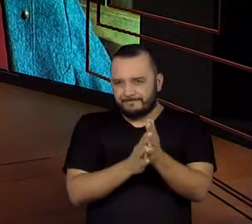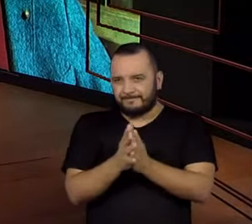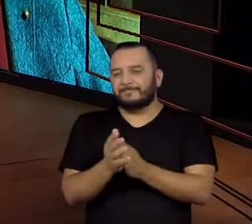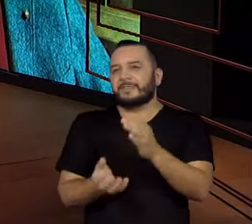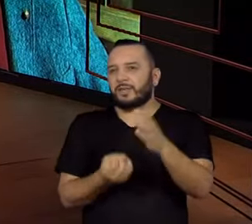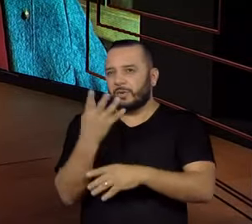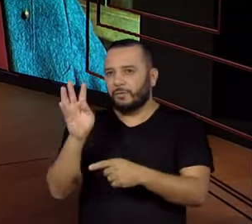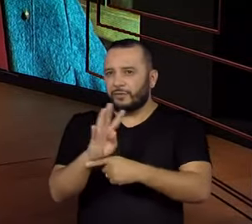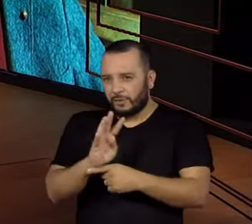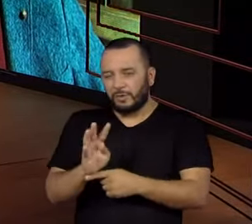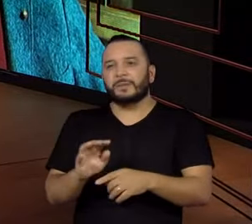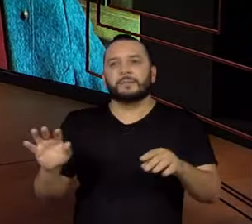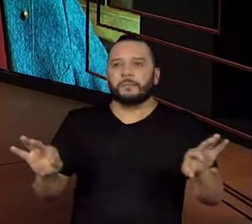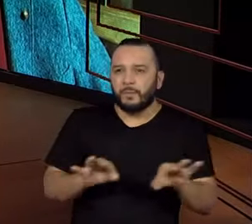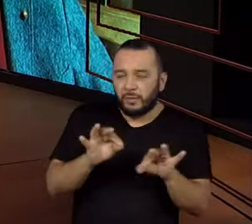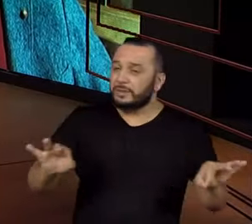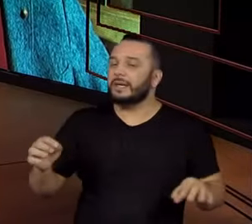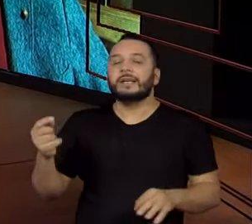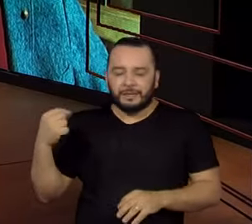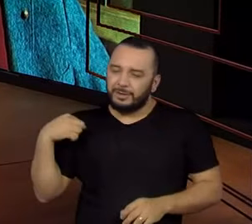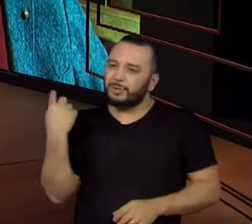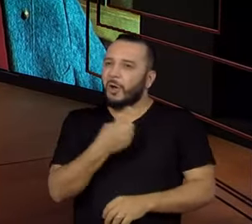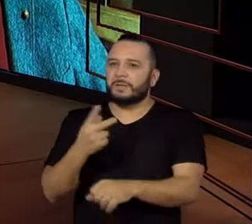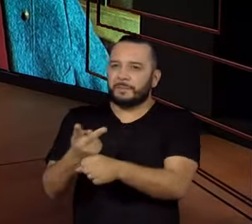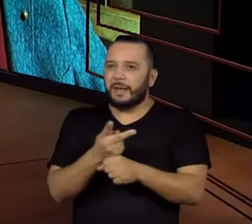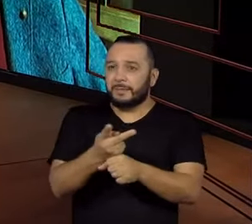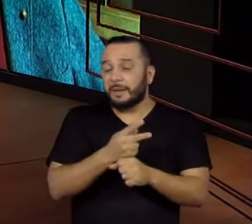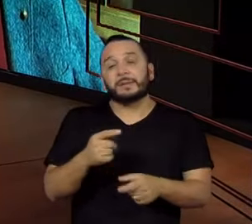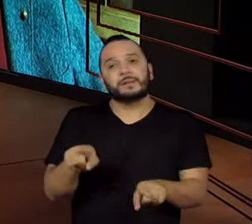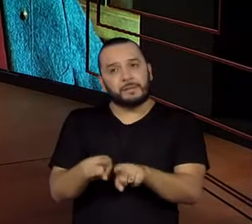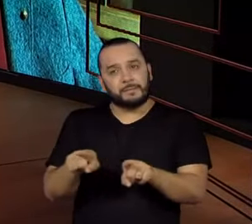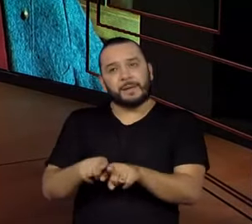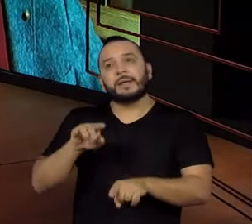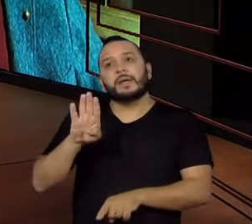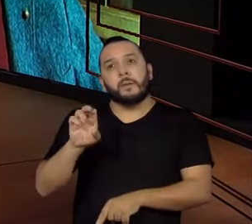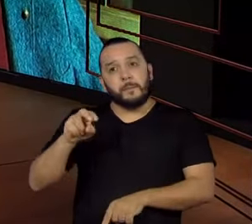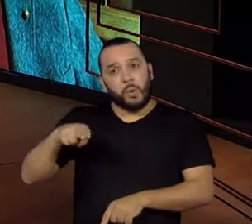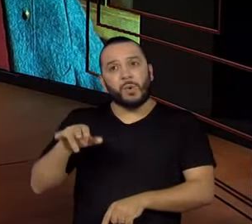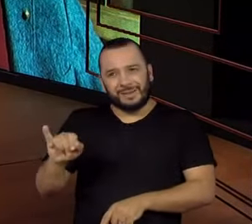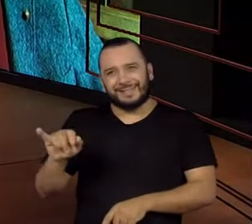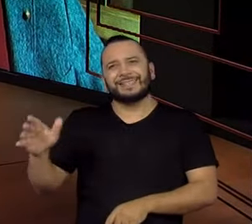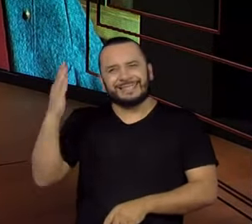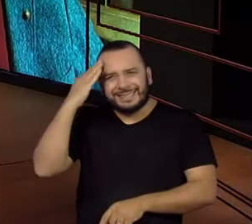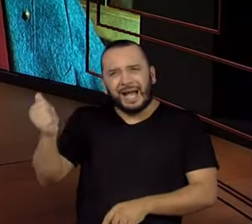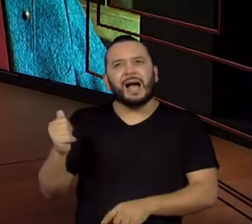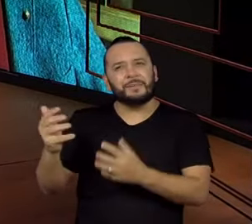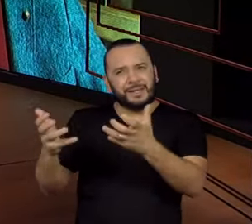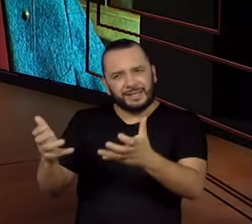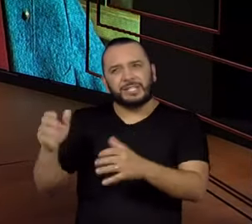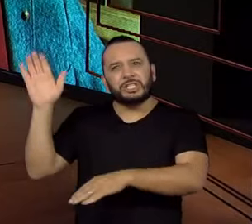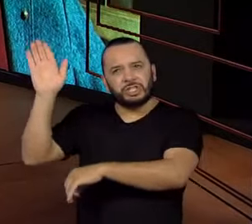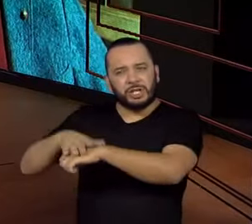prêmios com aquilo, e só foi possível porque o Boni era um terror, ele sabia o que ele queria, e quando ele chamou a Avancini e a mim para